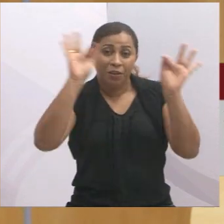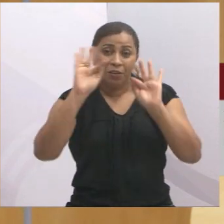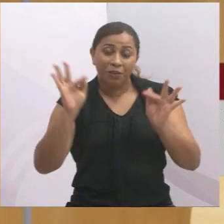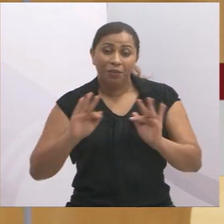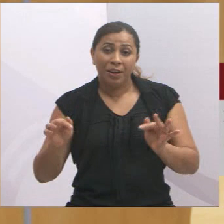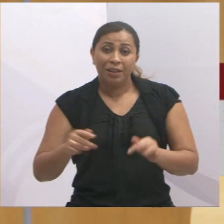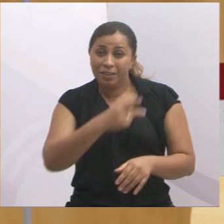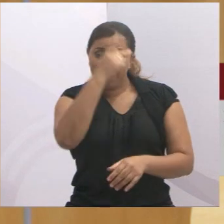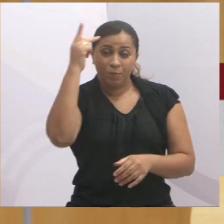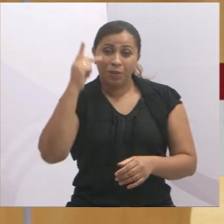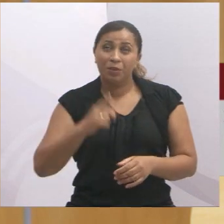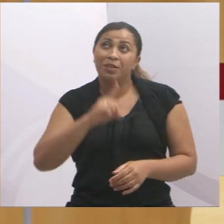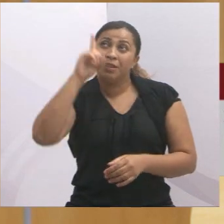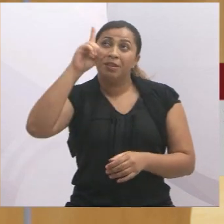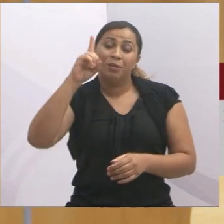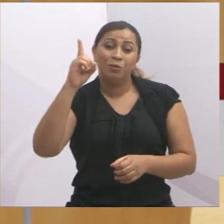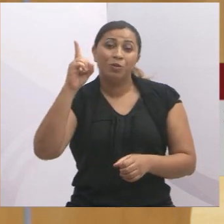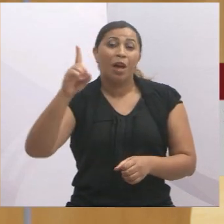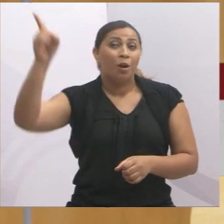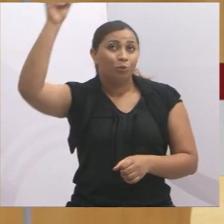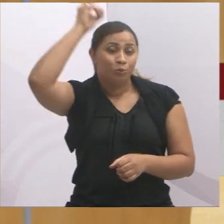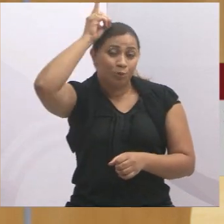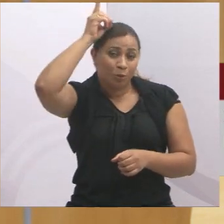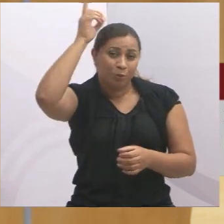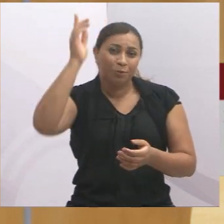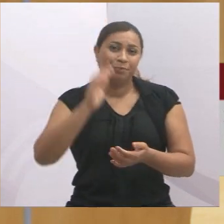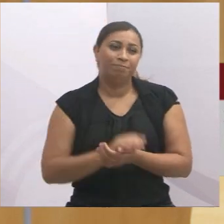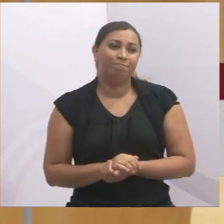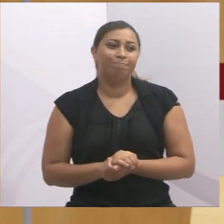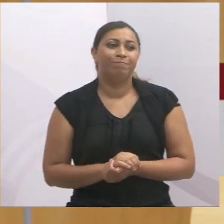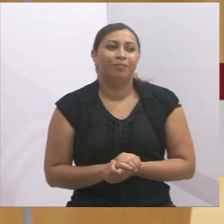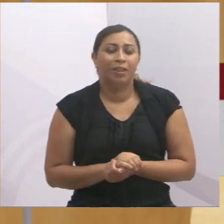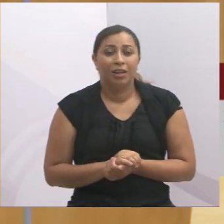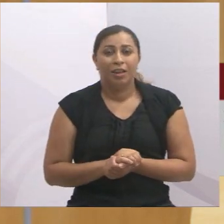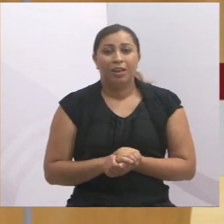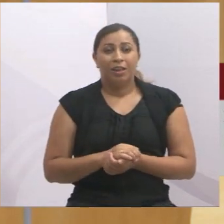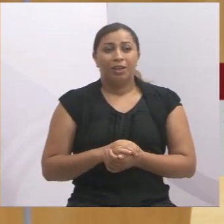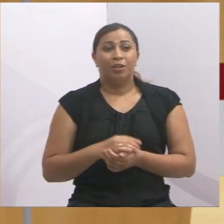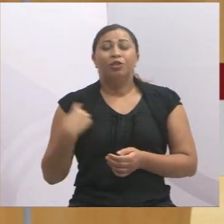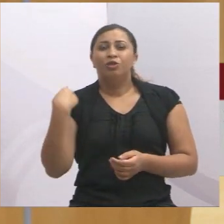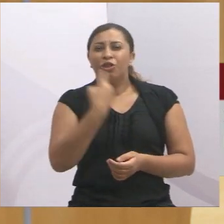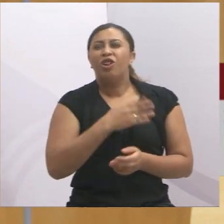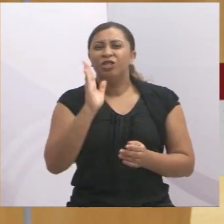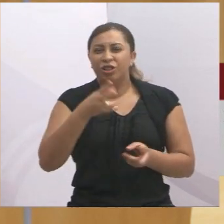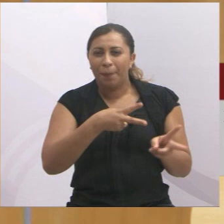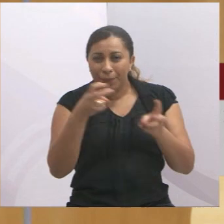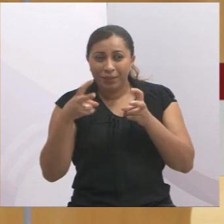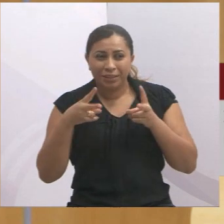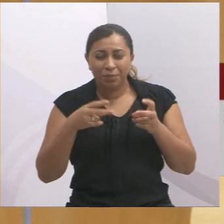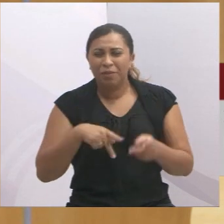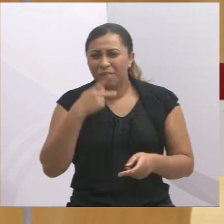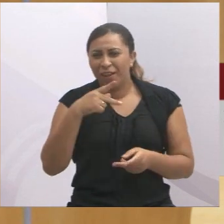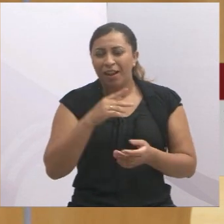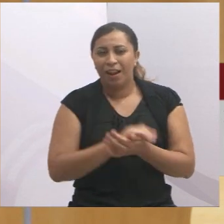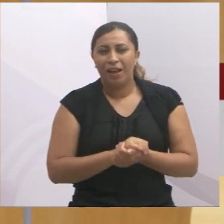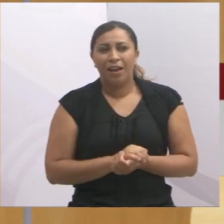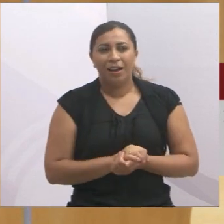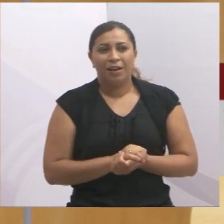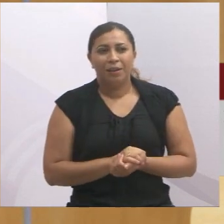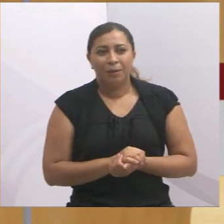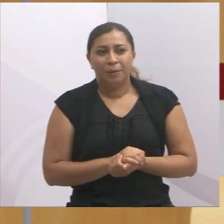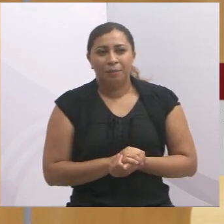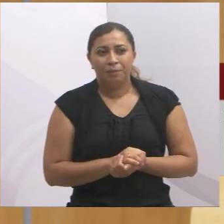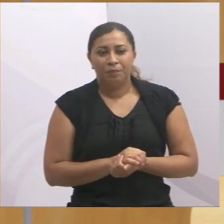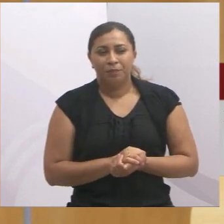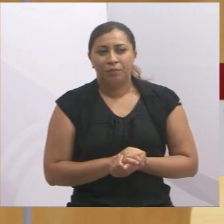Senhor. E aqui nós temos aqui, e mesmo a gente ouve muito falar assim que o